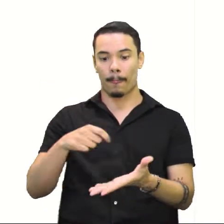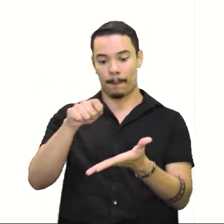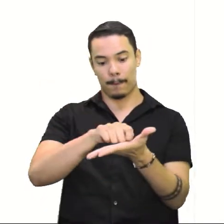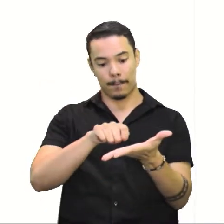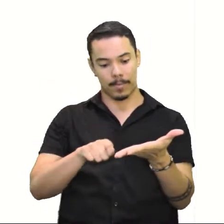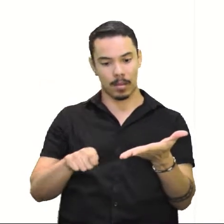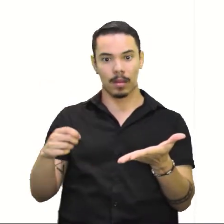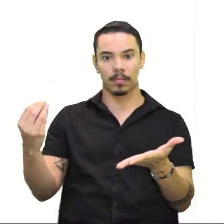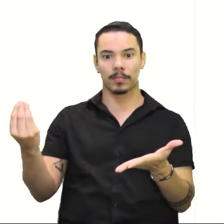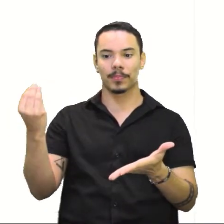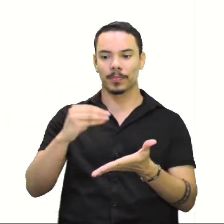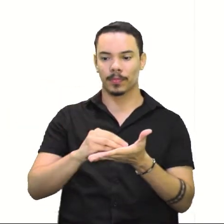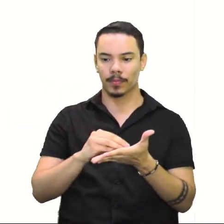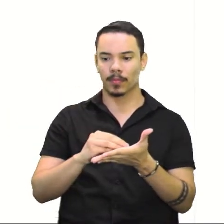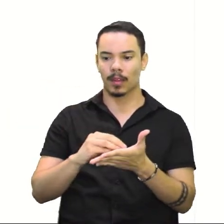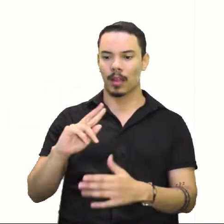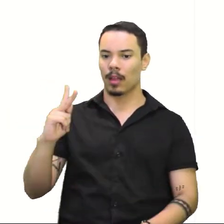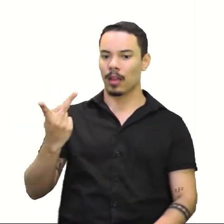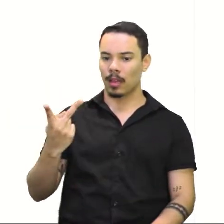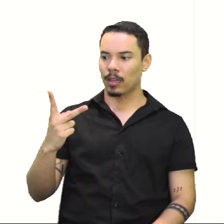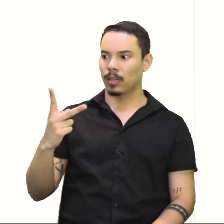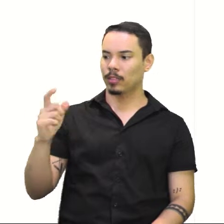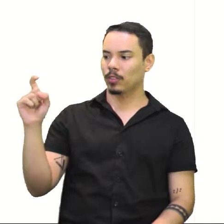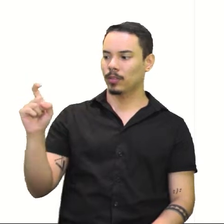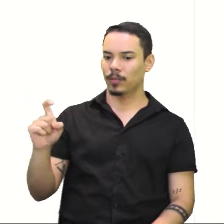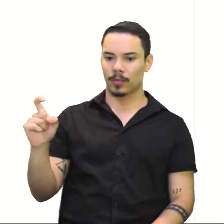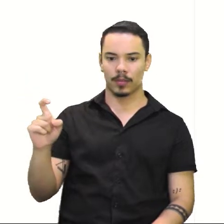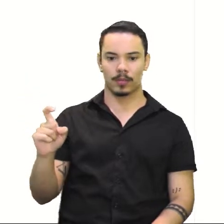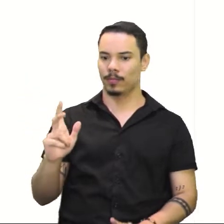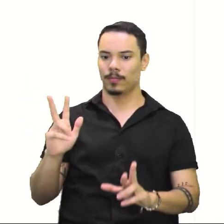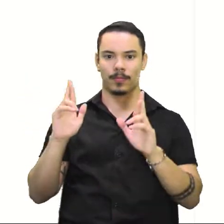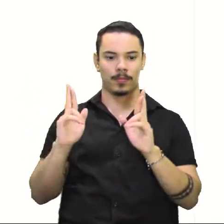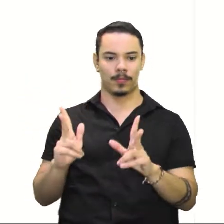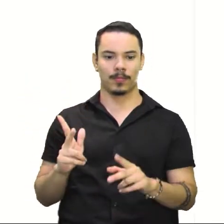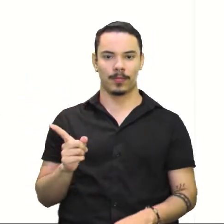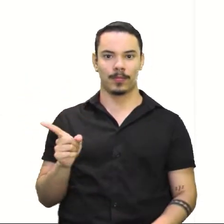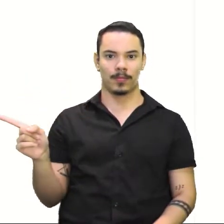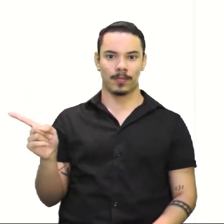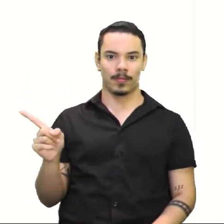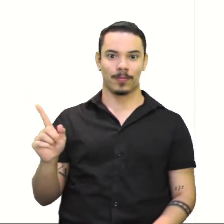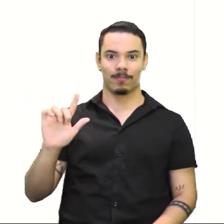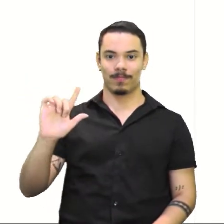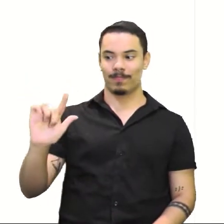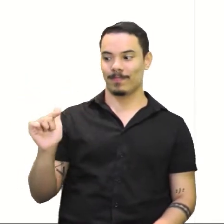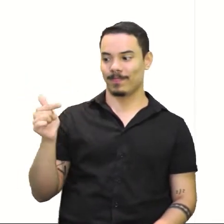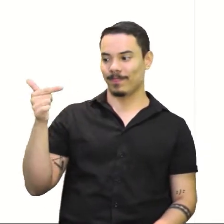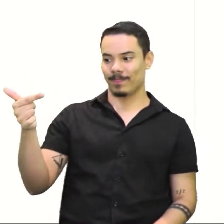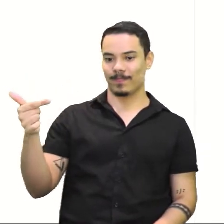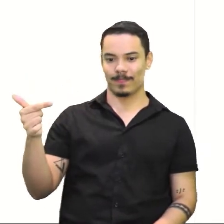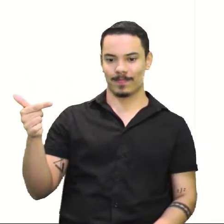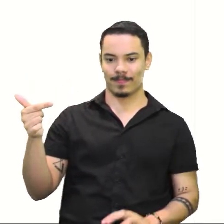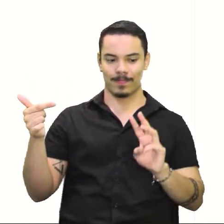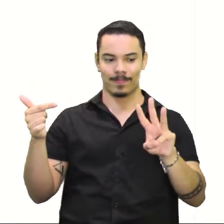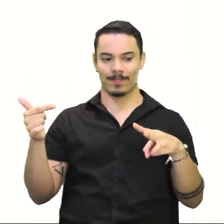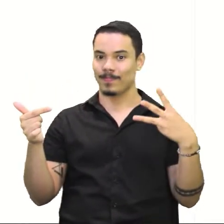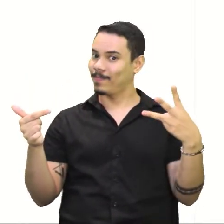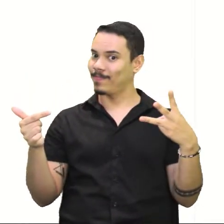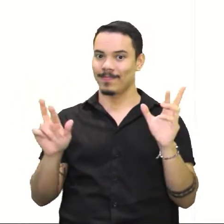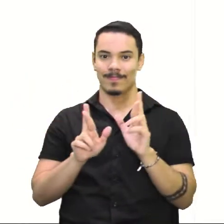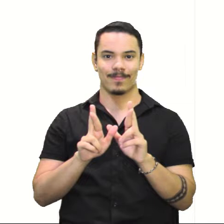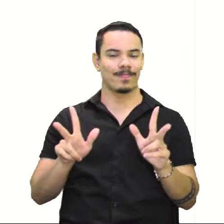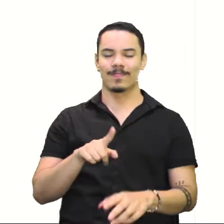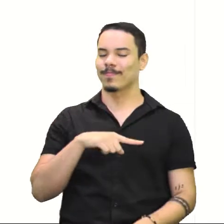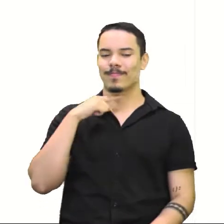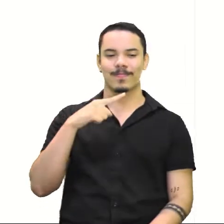exemplo, aquele polinômio h de x, ele vai ser escrito assim, ó, 4m ao cubo mais 0m ao